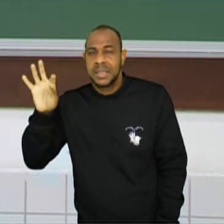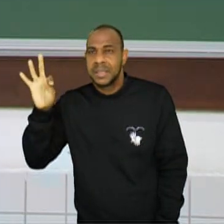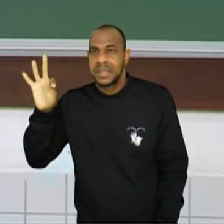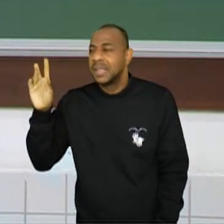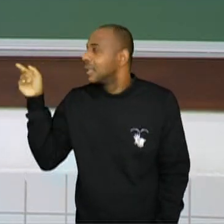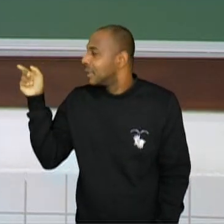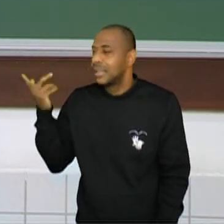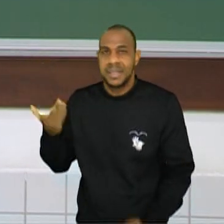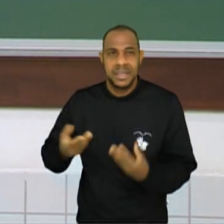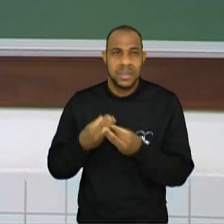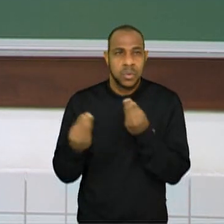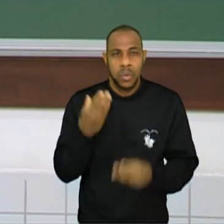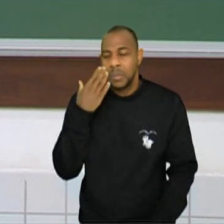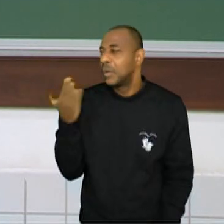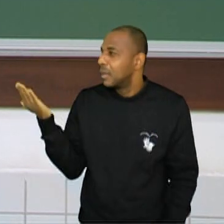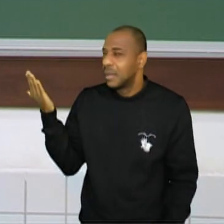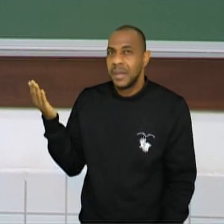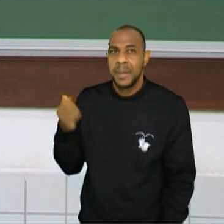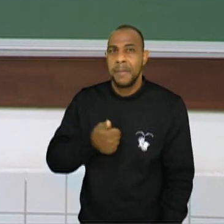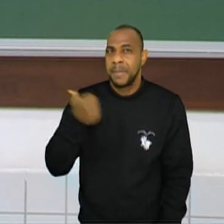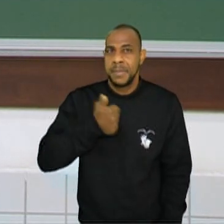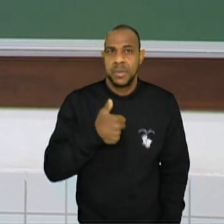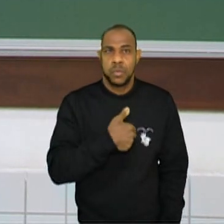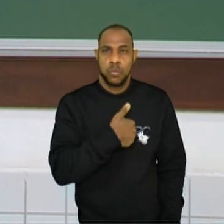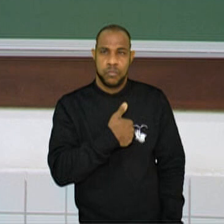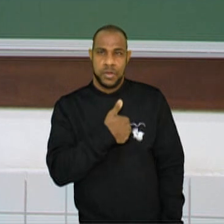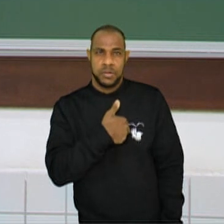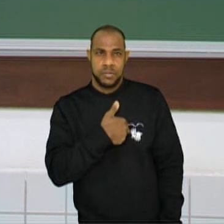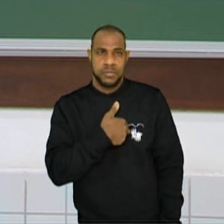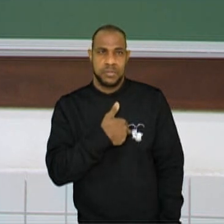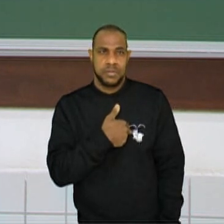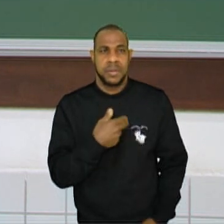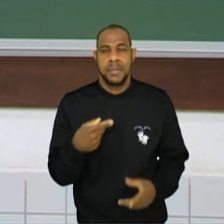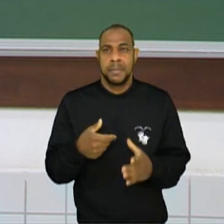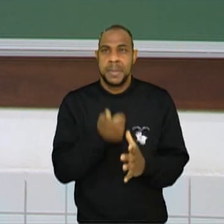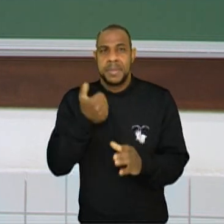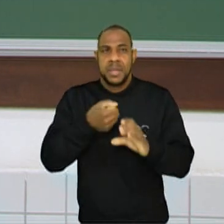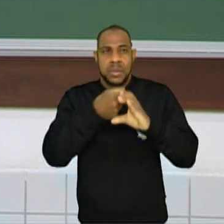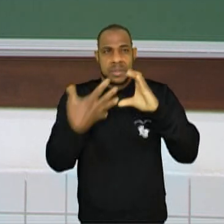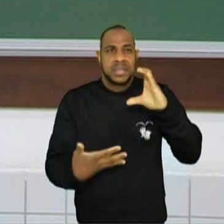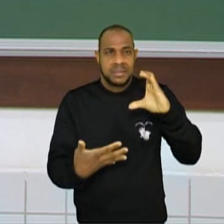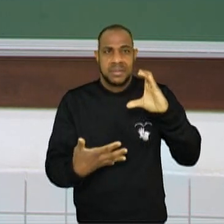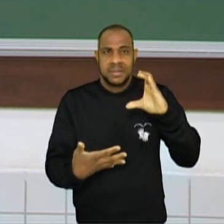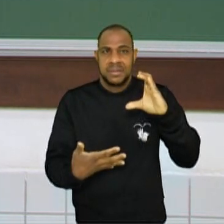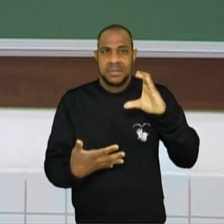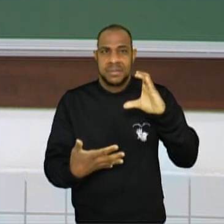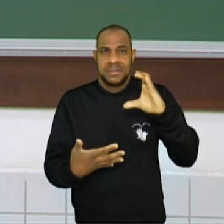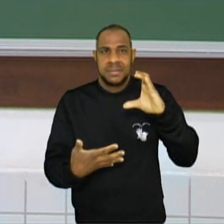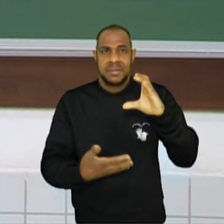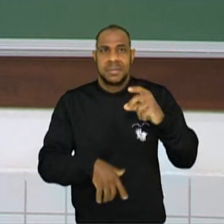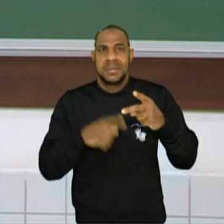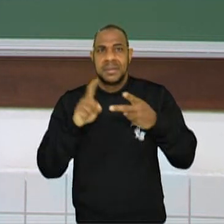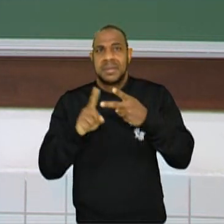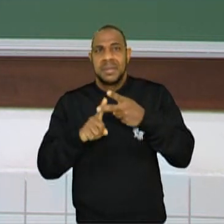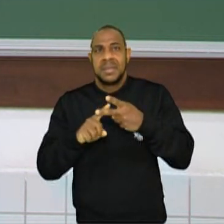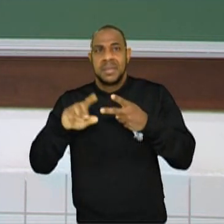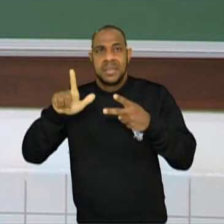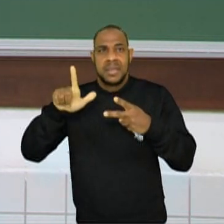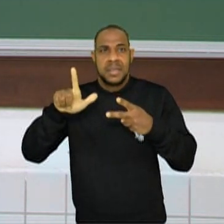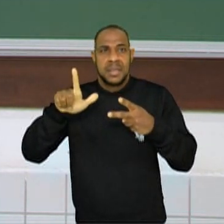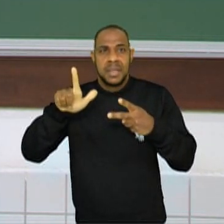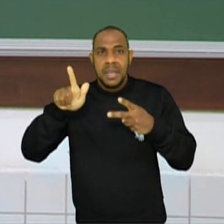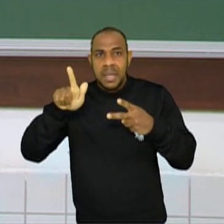respectivamente. Então, assim, ó, o primeiro governo do Vargas é a primeira característica aqui, ó. Então, suicídio, sim? Então, o Goulart